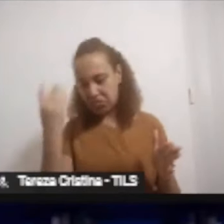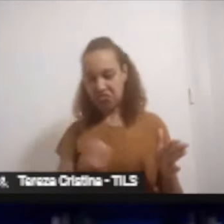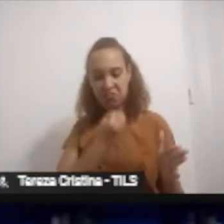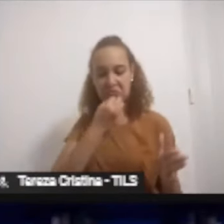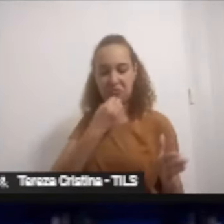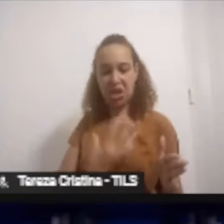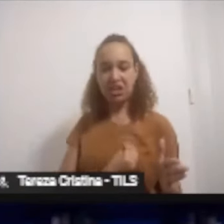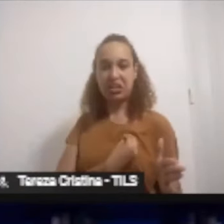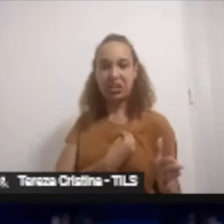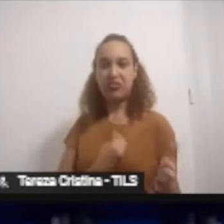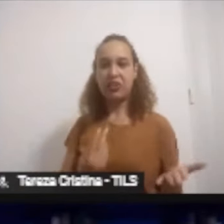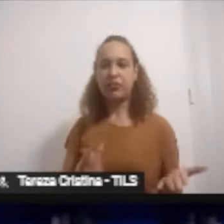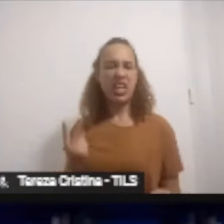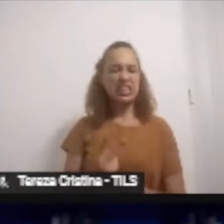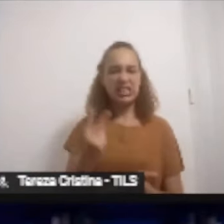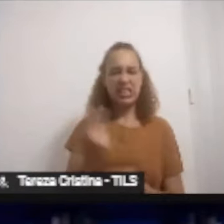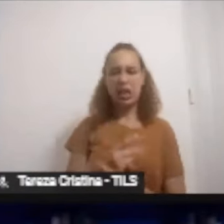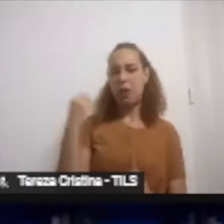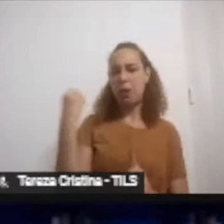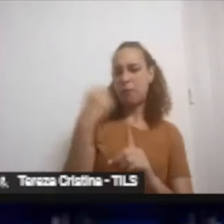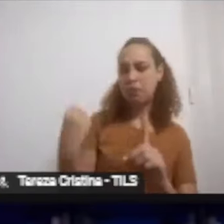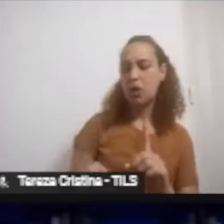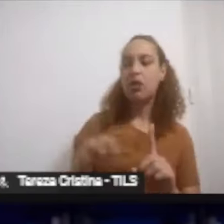falando que sempre apanhou e que se não fossem os pais dela,